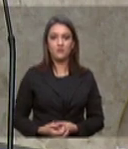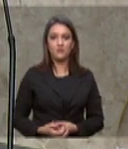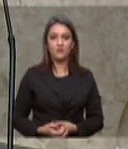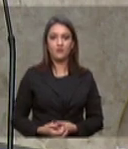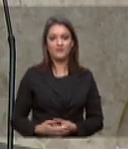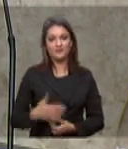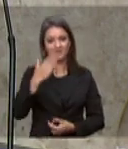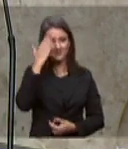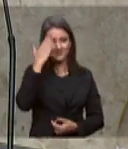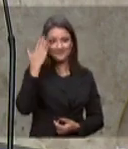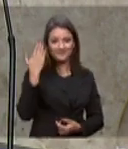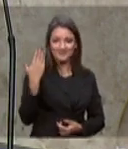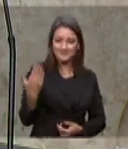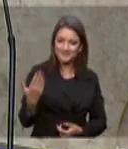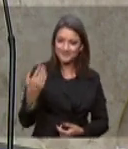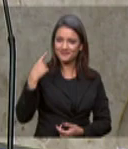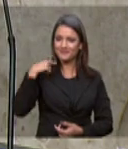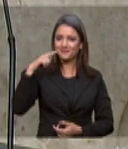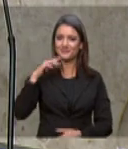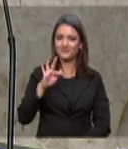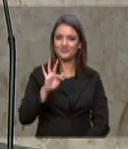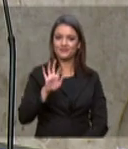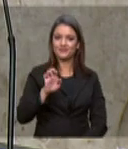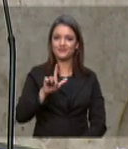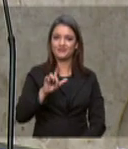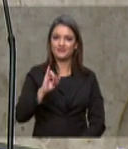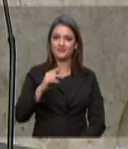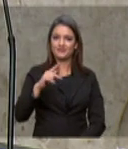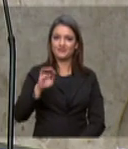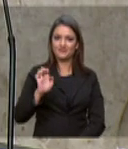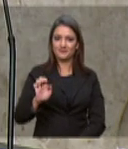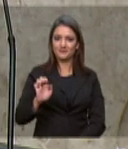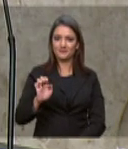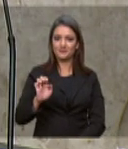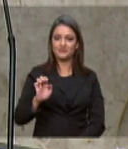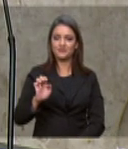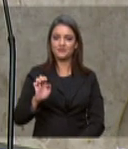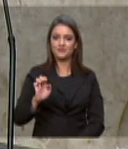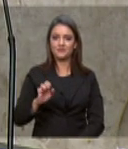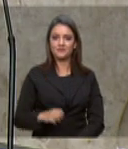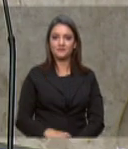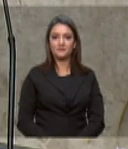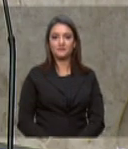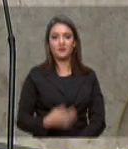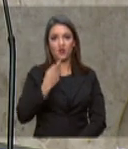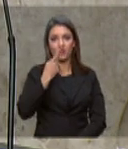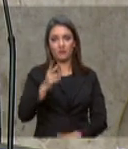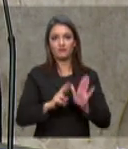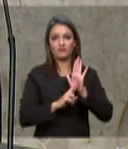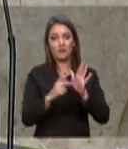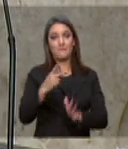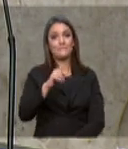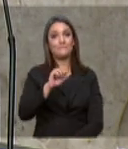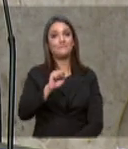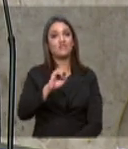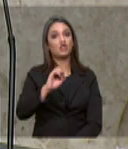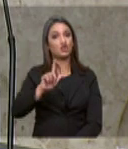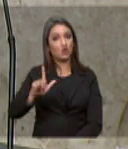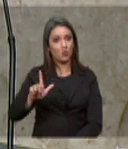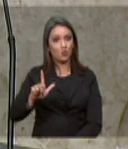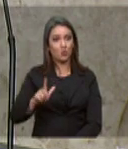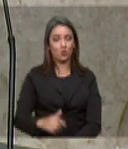Muito obrigado, doutor Felipe Santos Corrêa, que falou pelo PSOL.